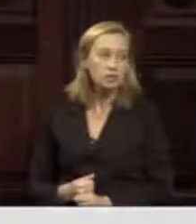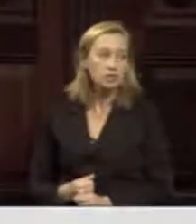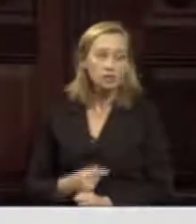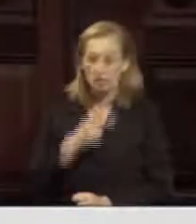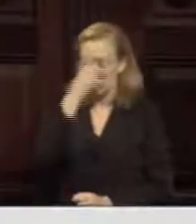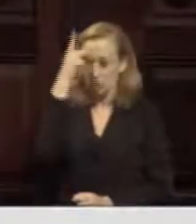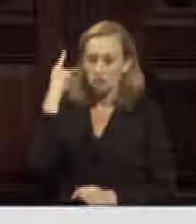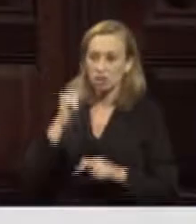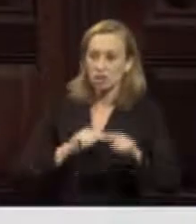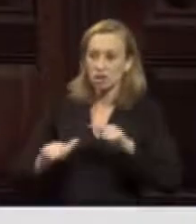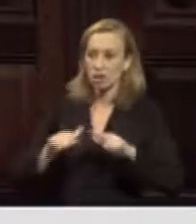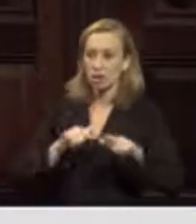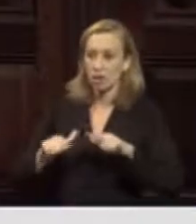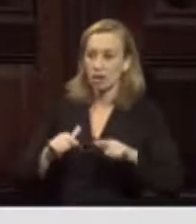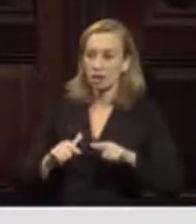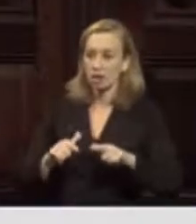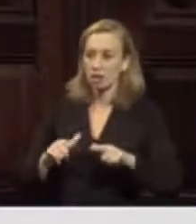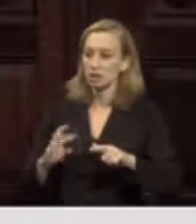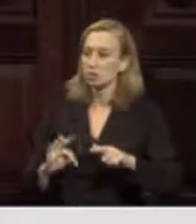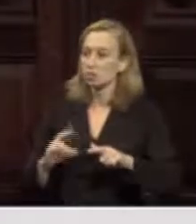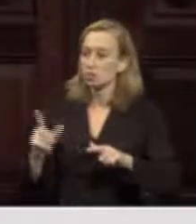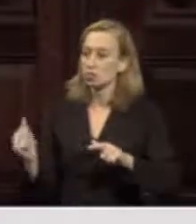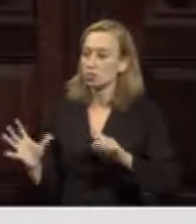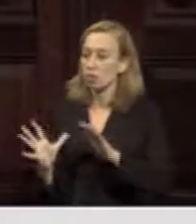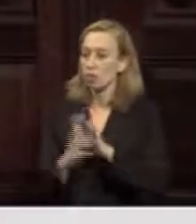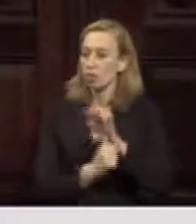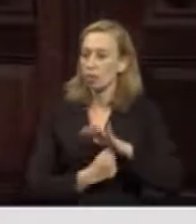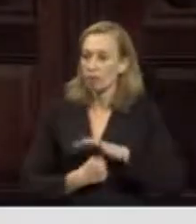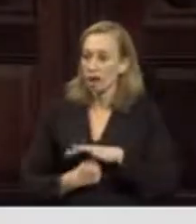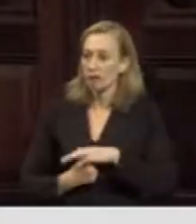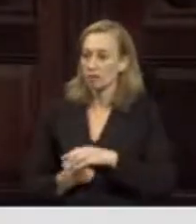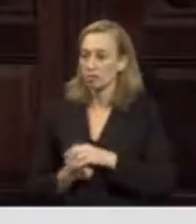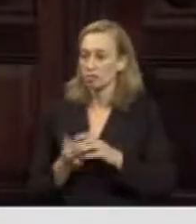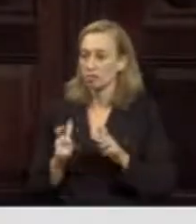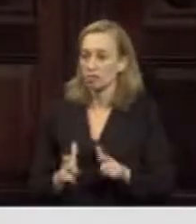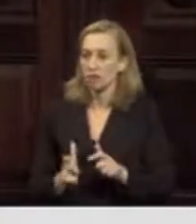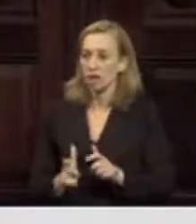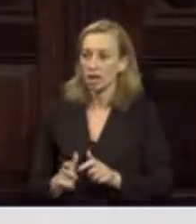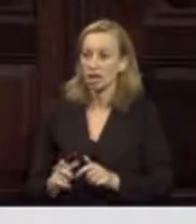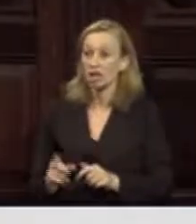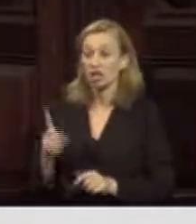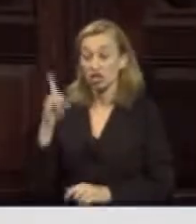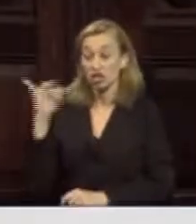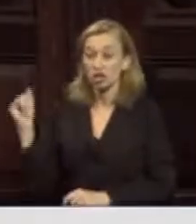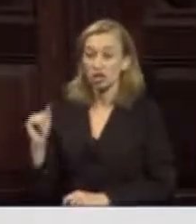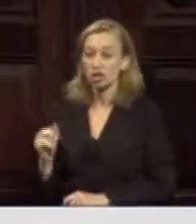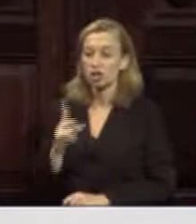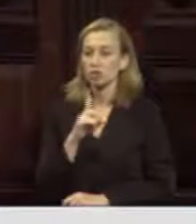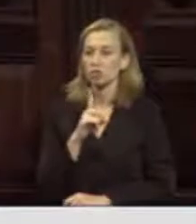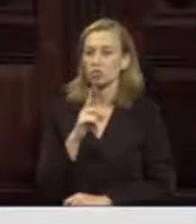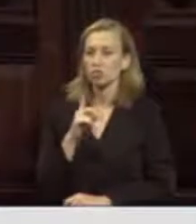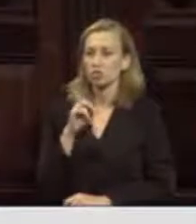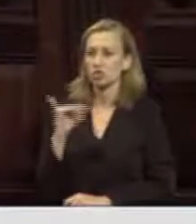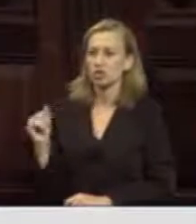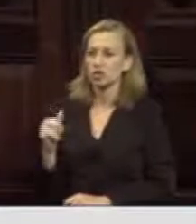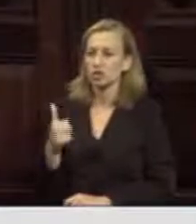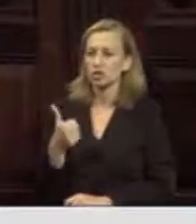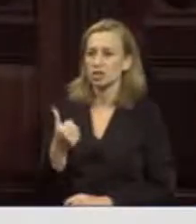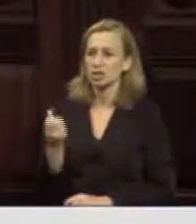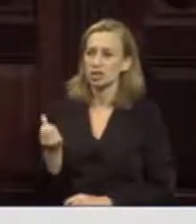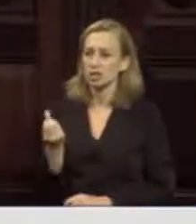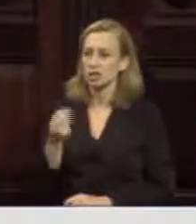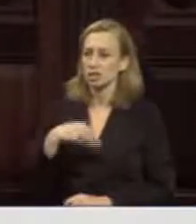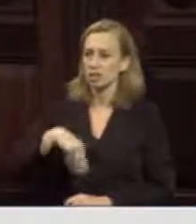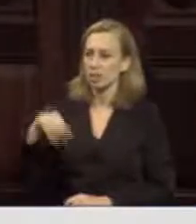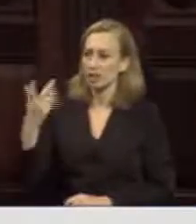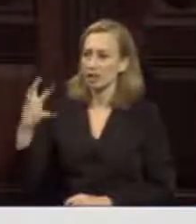tiveram todos os seus pertences levados pelos bandidos à luz do dia. No dia 16 de março deste ano,